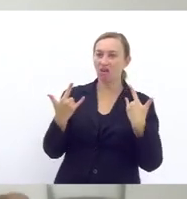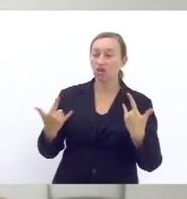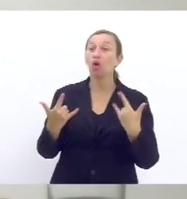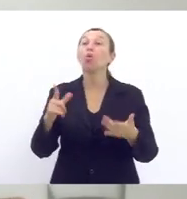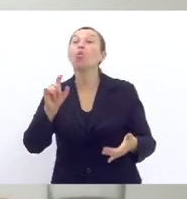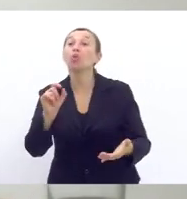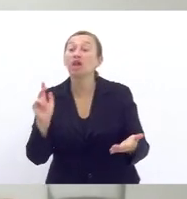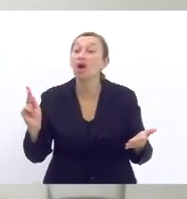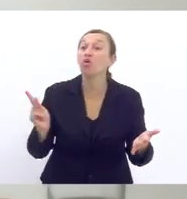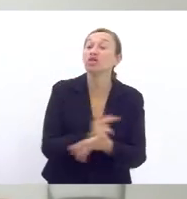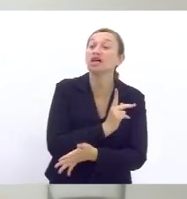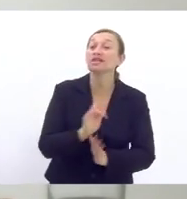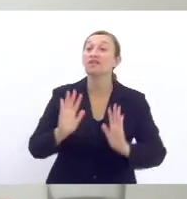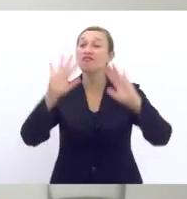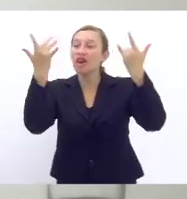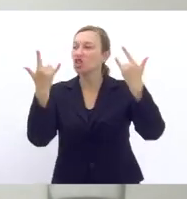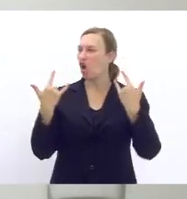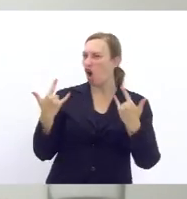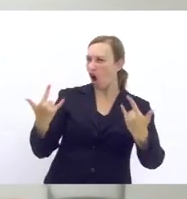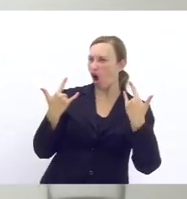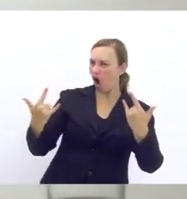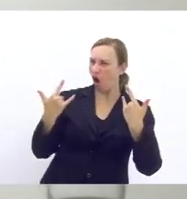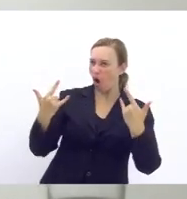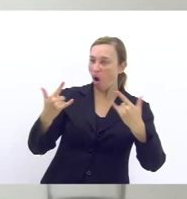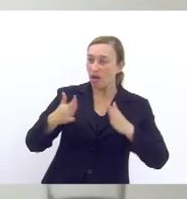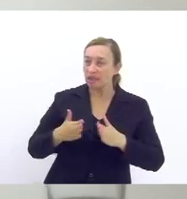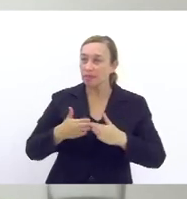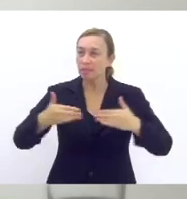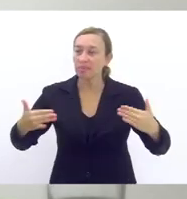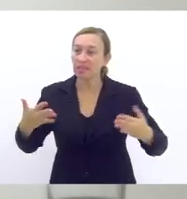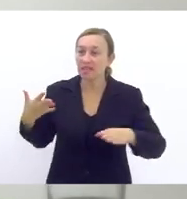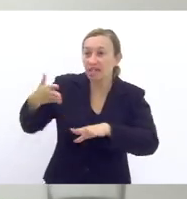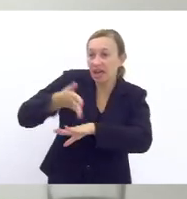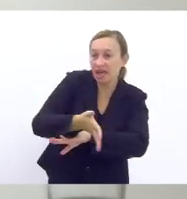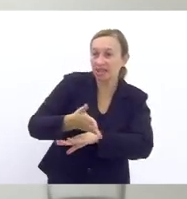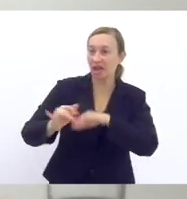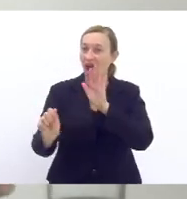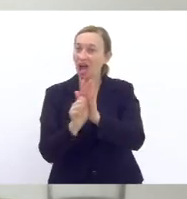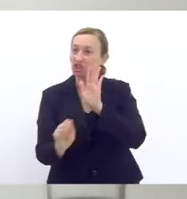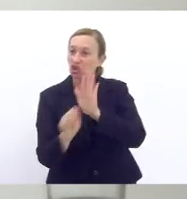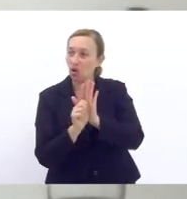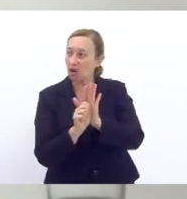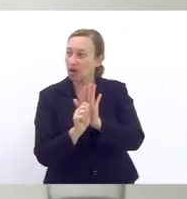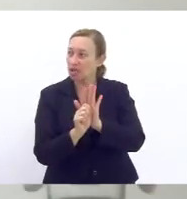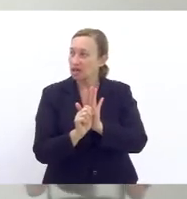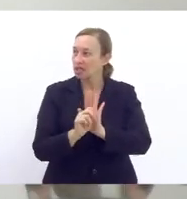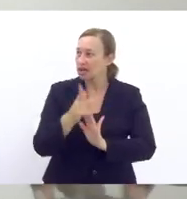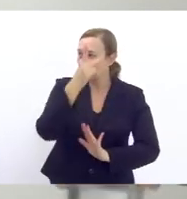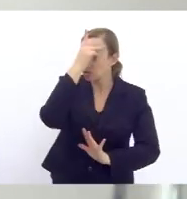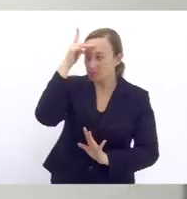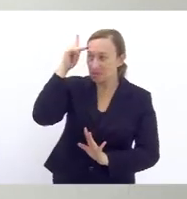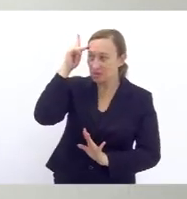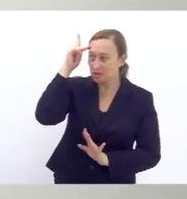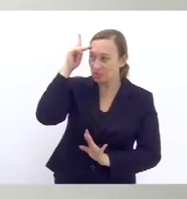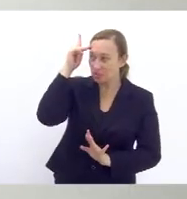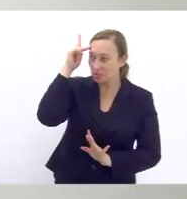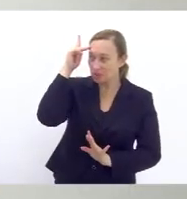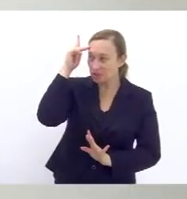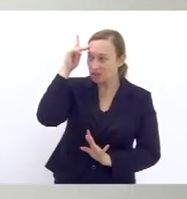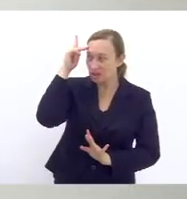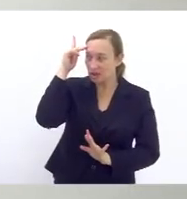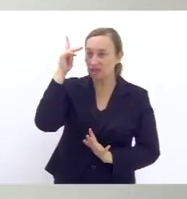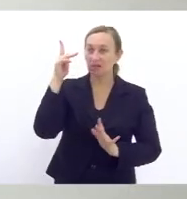que que acontece no Rock in Rio que permite que a droga chegue que as pessoas acessem com muita